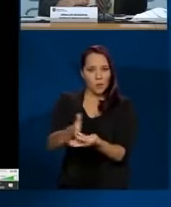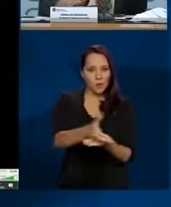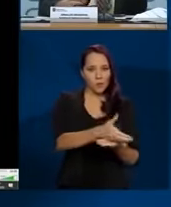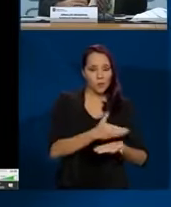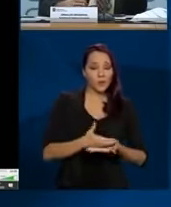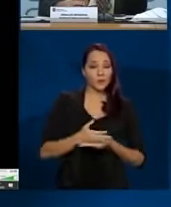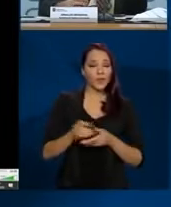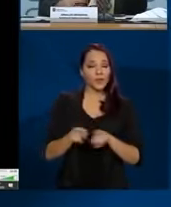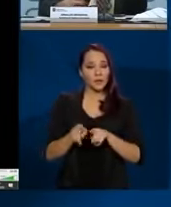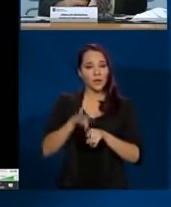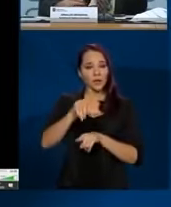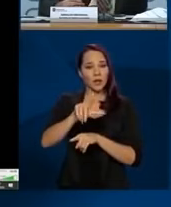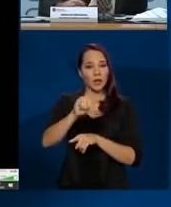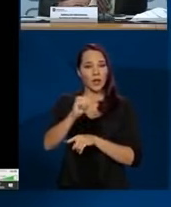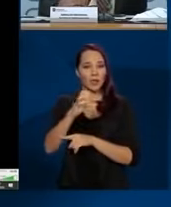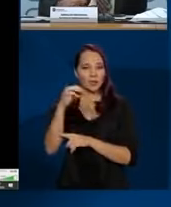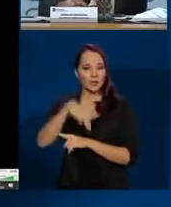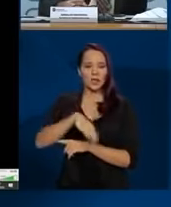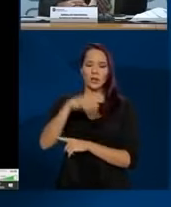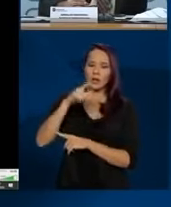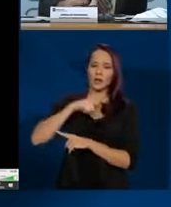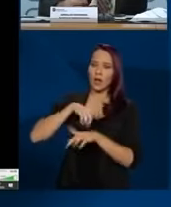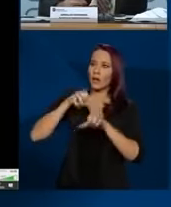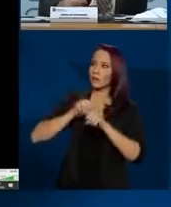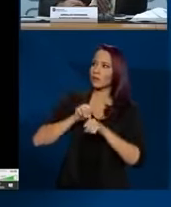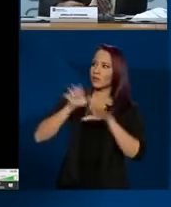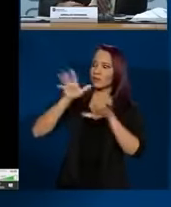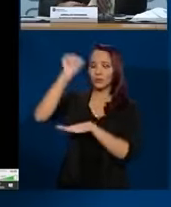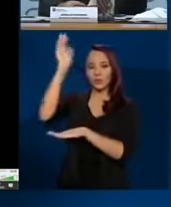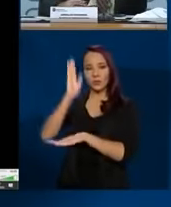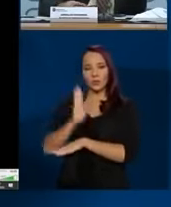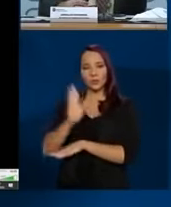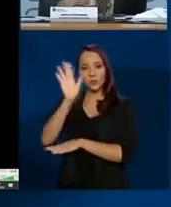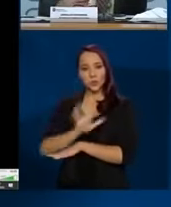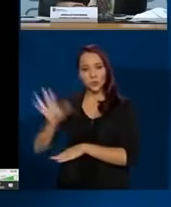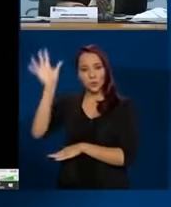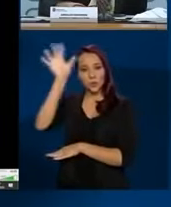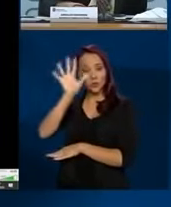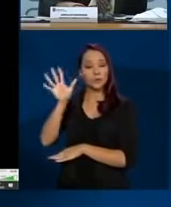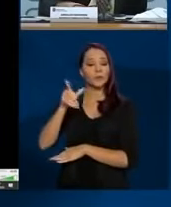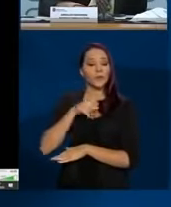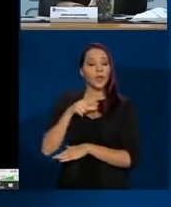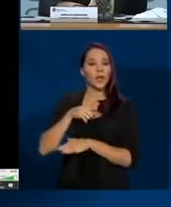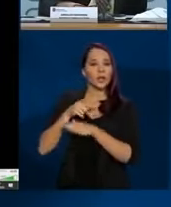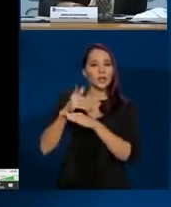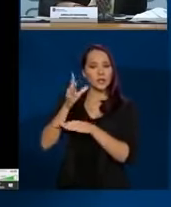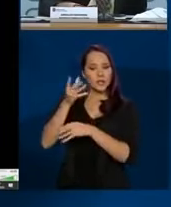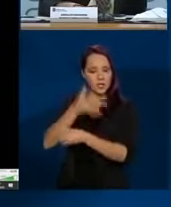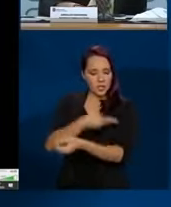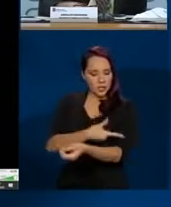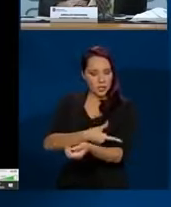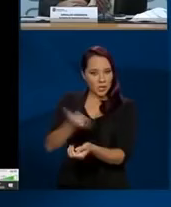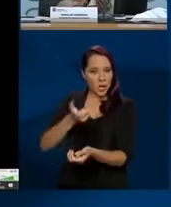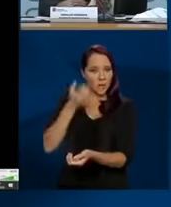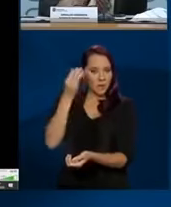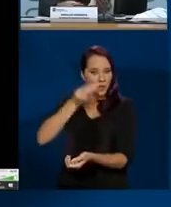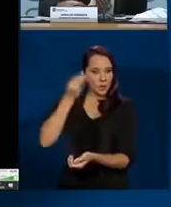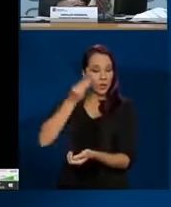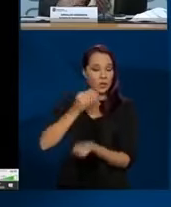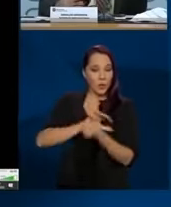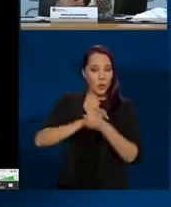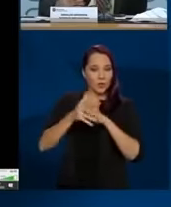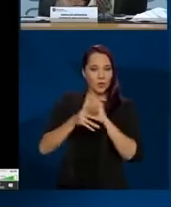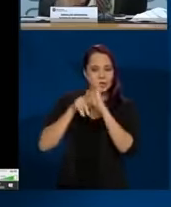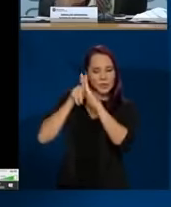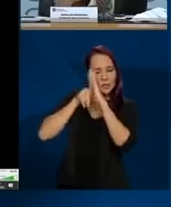nossos LACENs que estão distribuídos em todas as unidades da federação, que processam esses exames, né? E que nos dá,